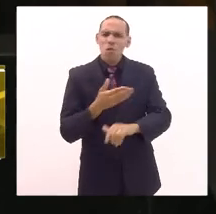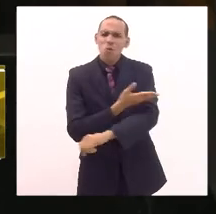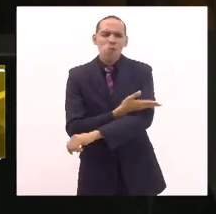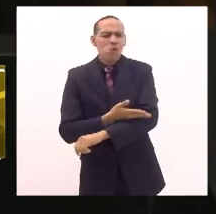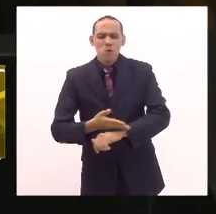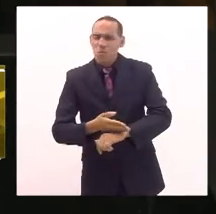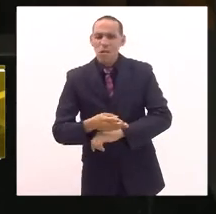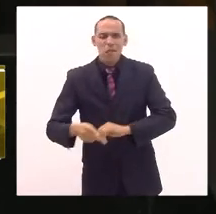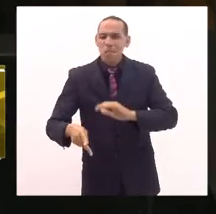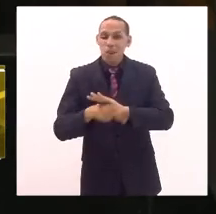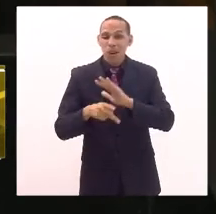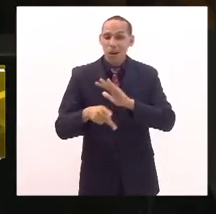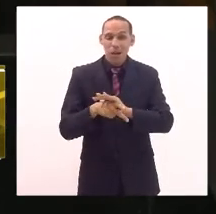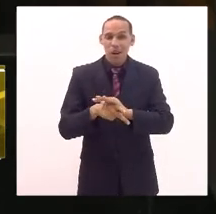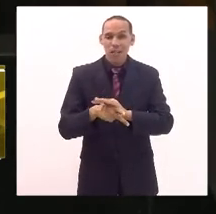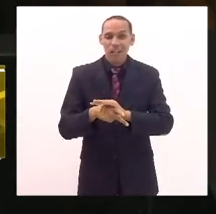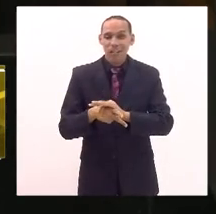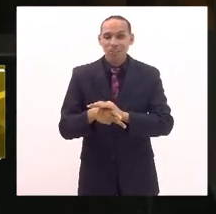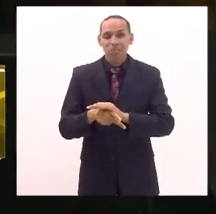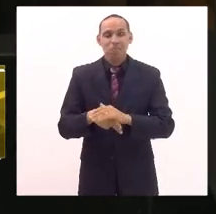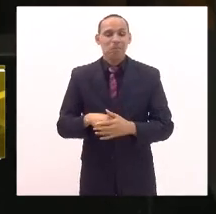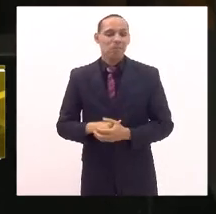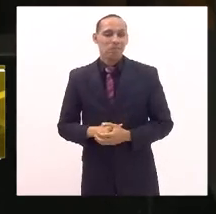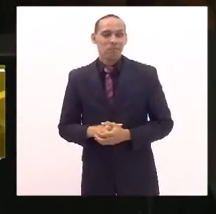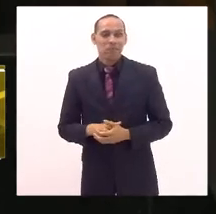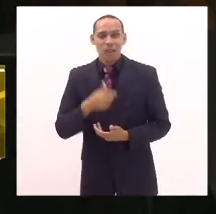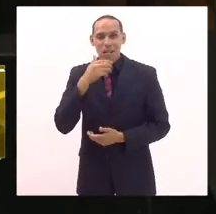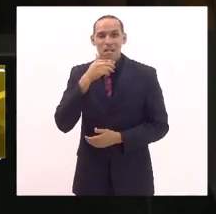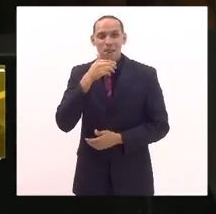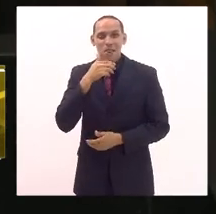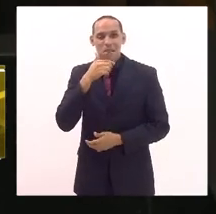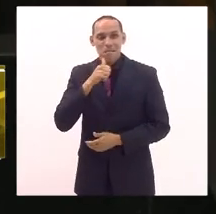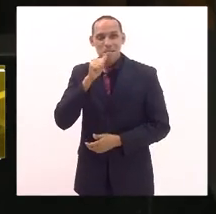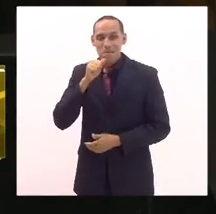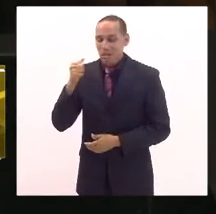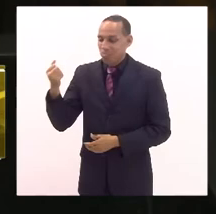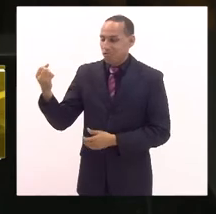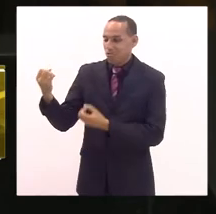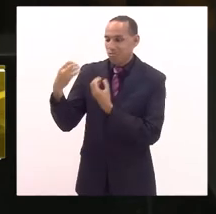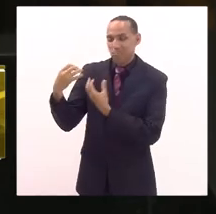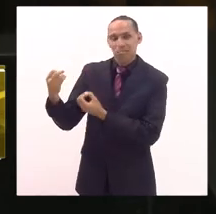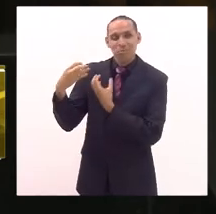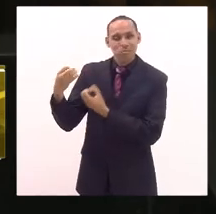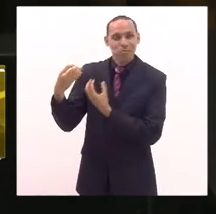castrenses foi ensinado por ele.